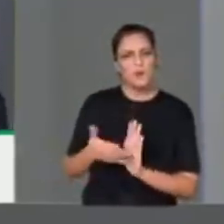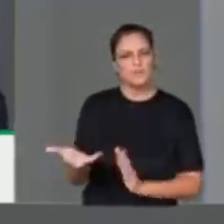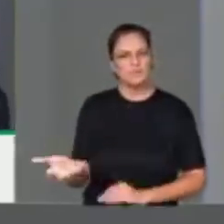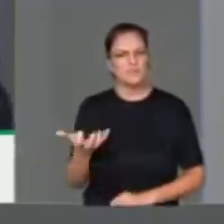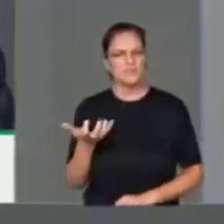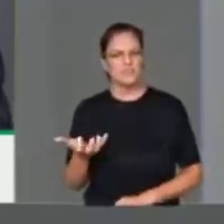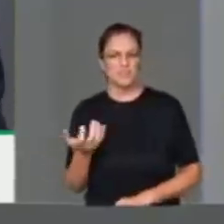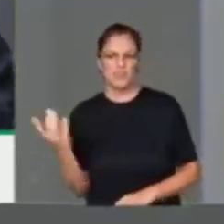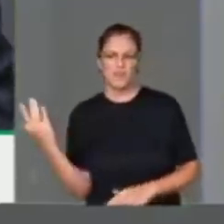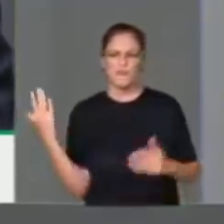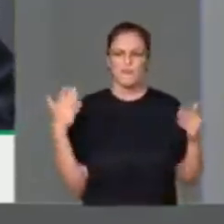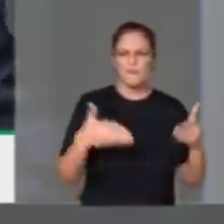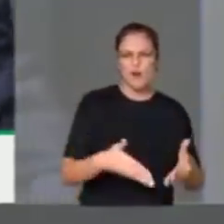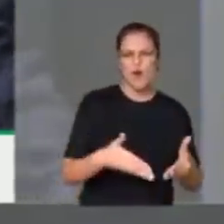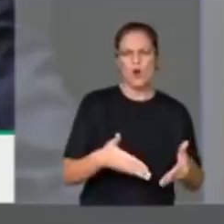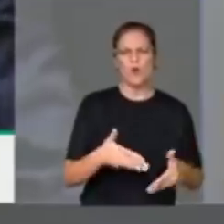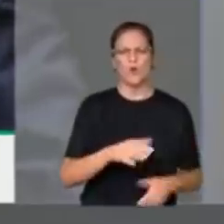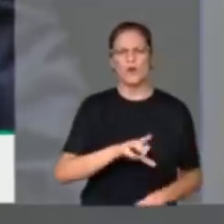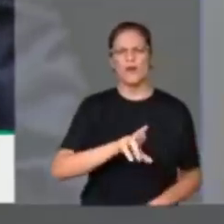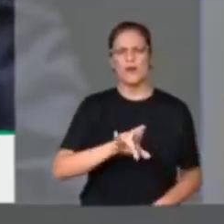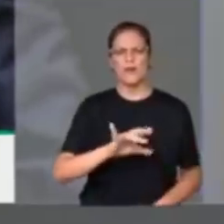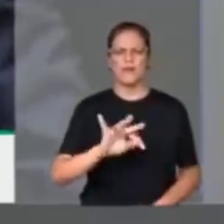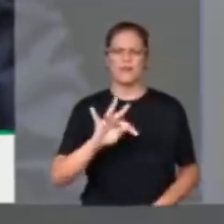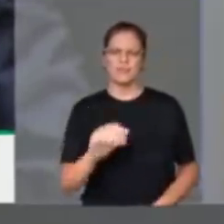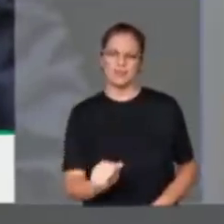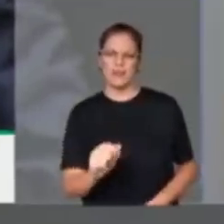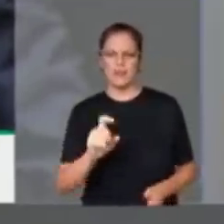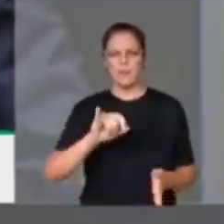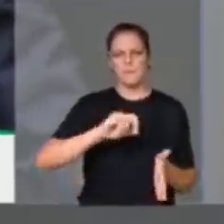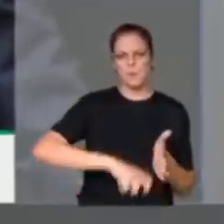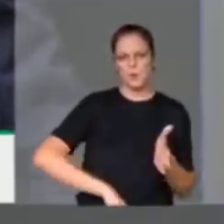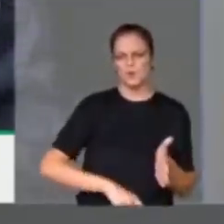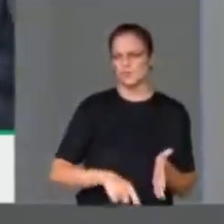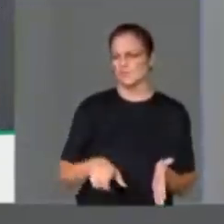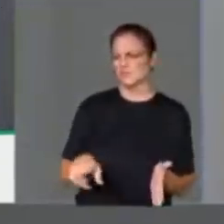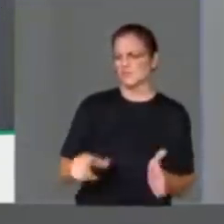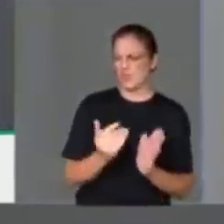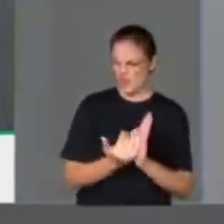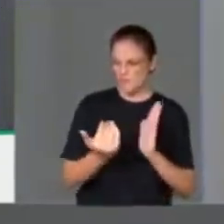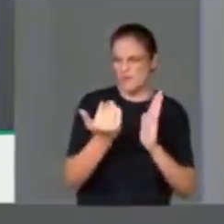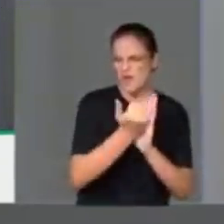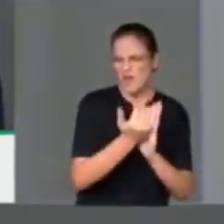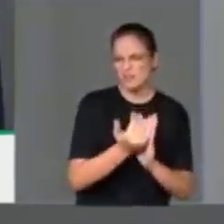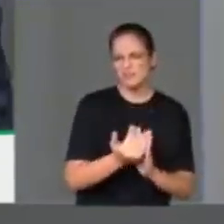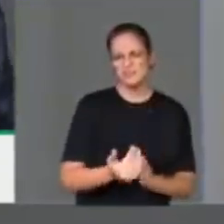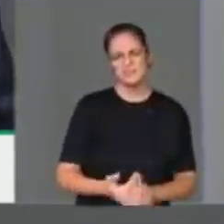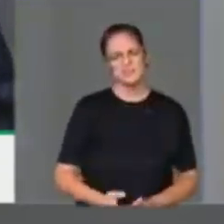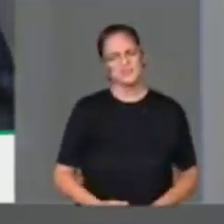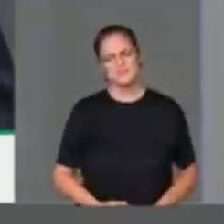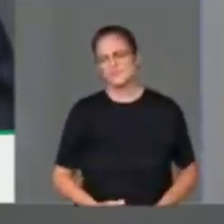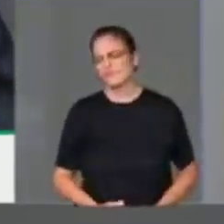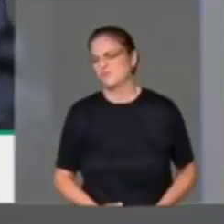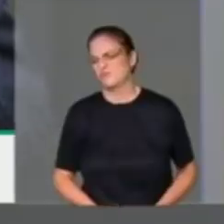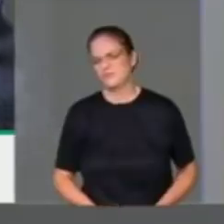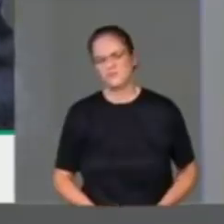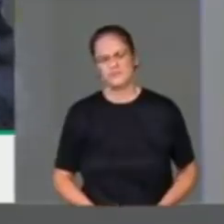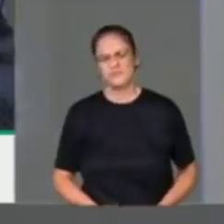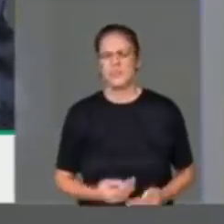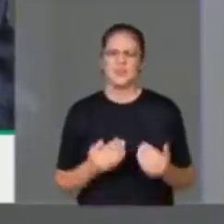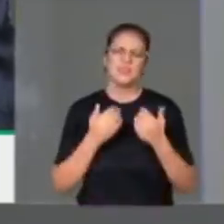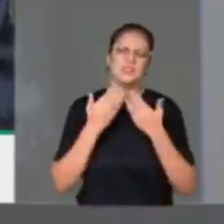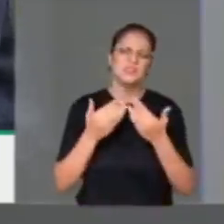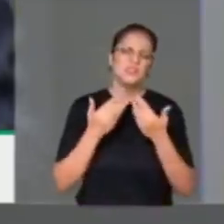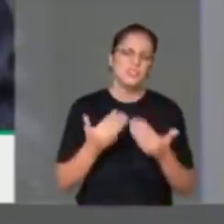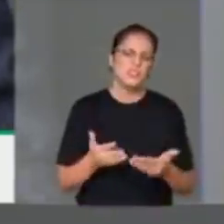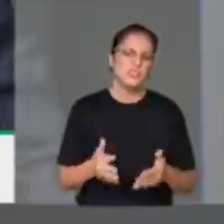receita. Ah não, vamos resolver o problema do Brasil focando, aumentando a receita, né? Vamos deixar os impostos mais simples, mas focando no